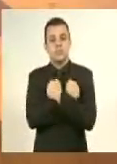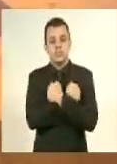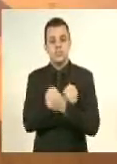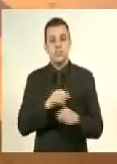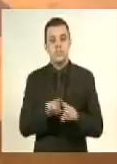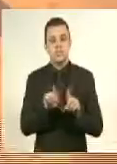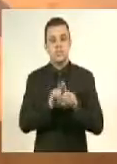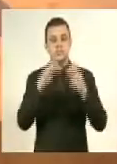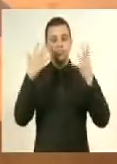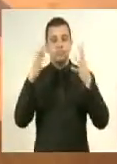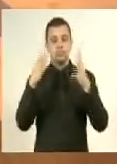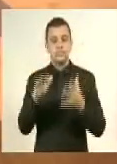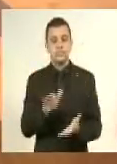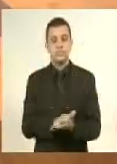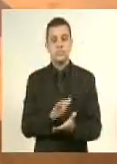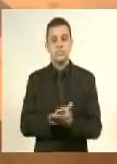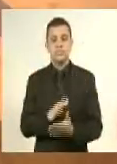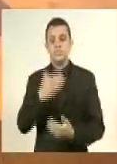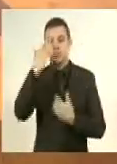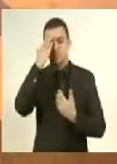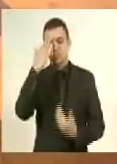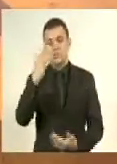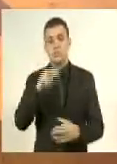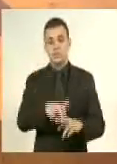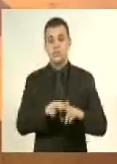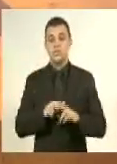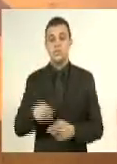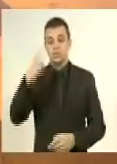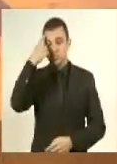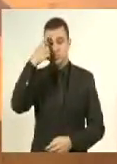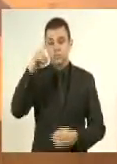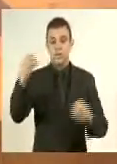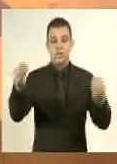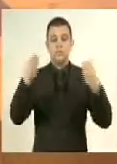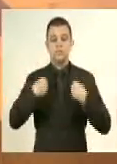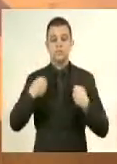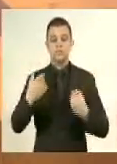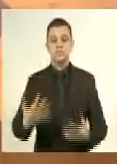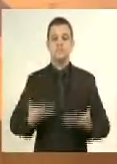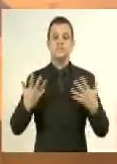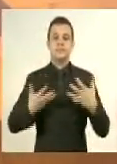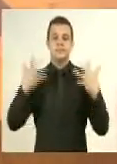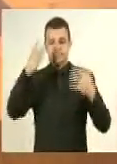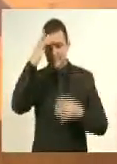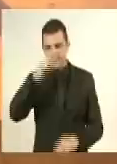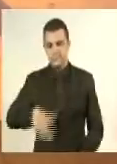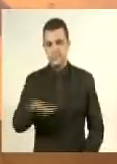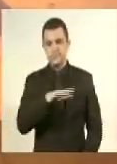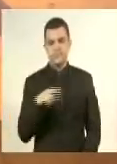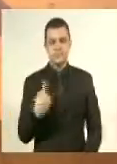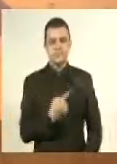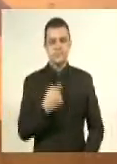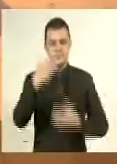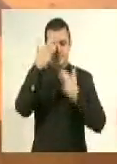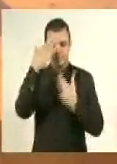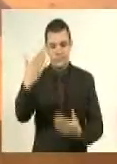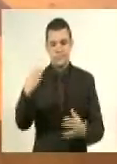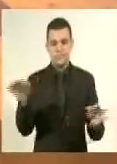parabéns e os agradecimentos por dar essa alegria ao povo da nossa região. Muito obrigado, senhor presidente. Era esse o registro.